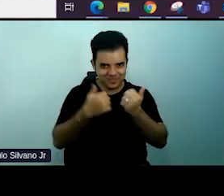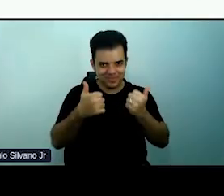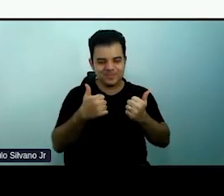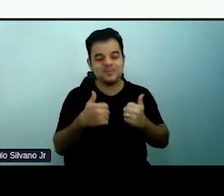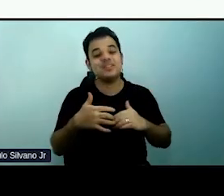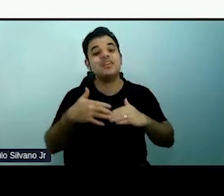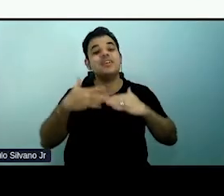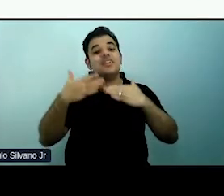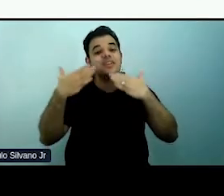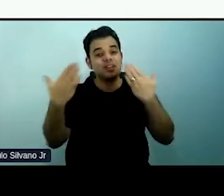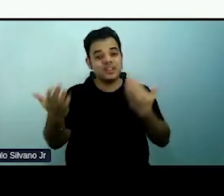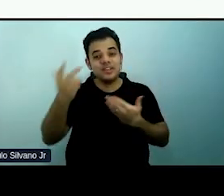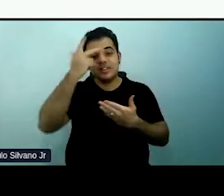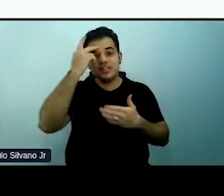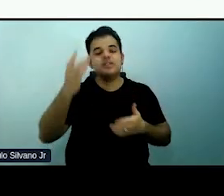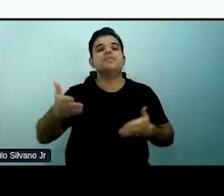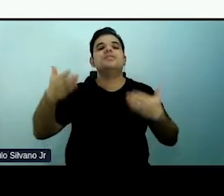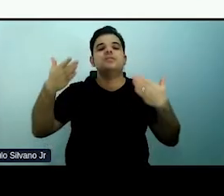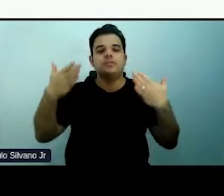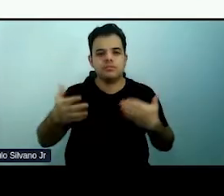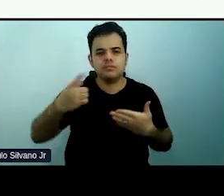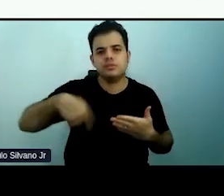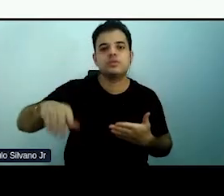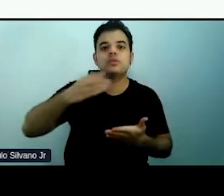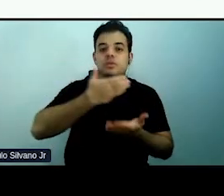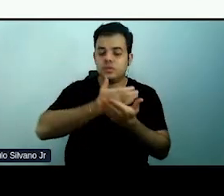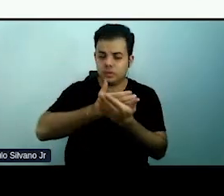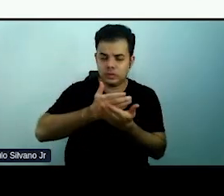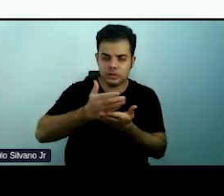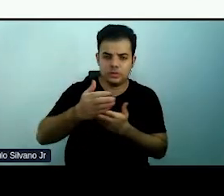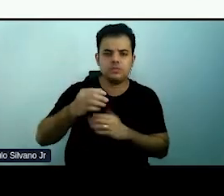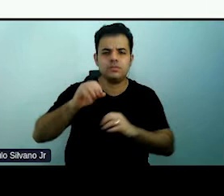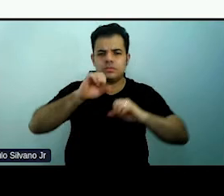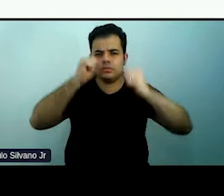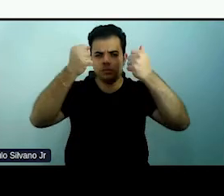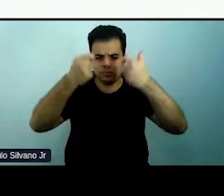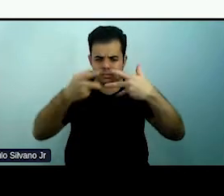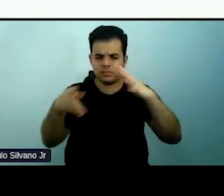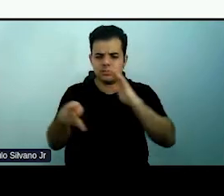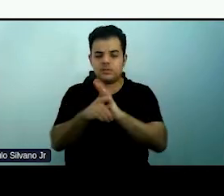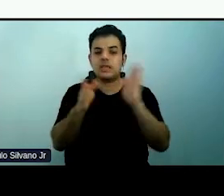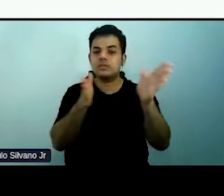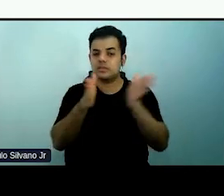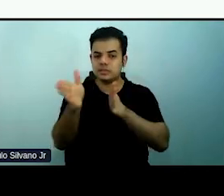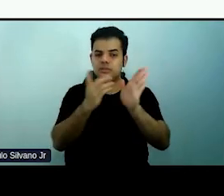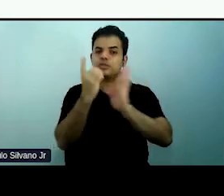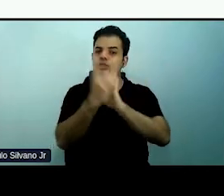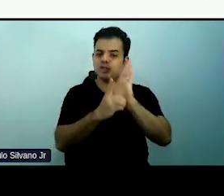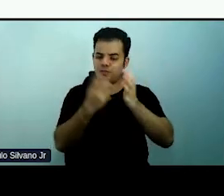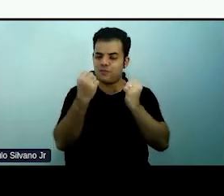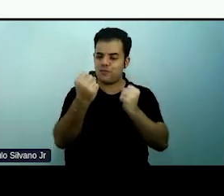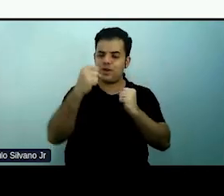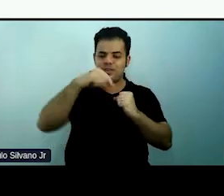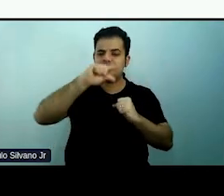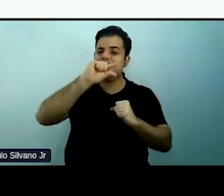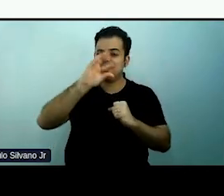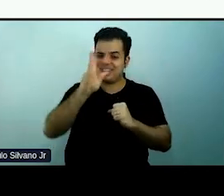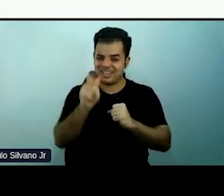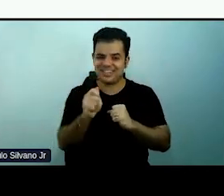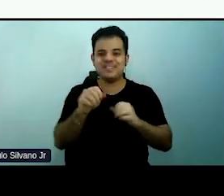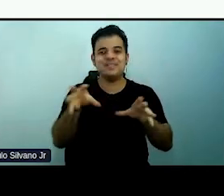Então, né, pessoal, desde a minha chegada a gente começou a falar e abordar o tema acessibilidade digital de forma muito forte aqui na Serasa. E aí,